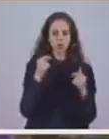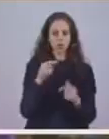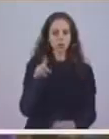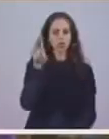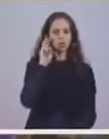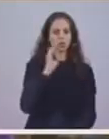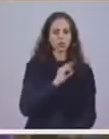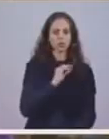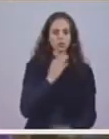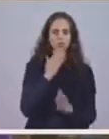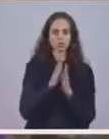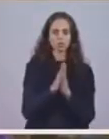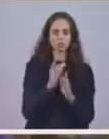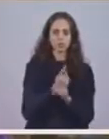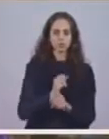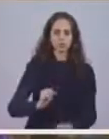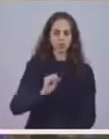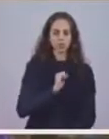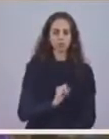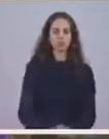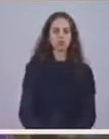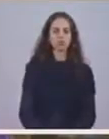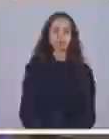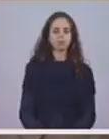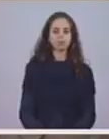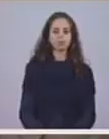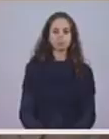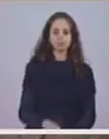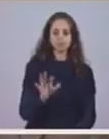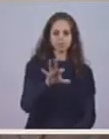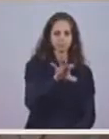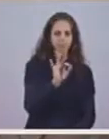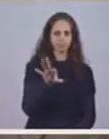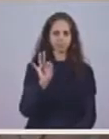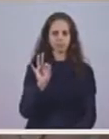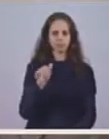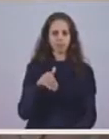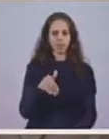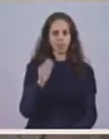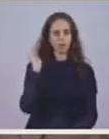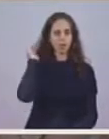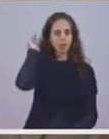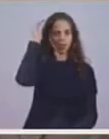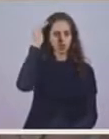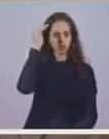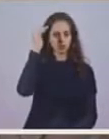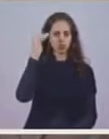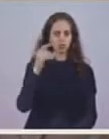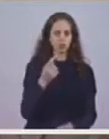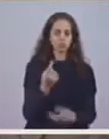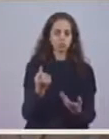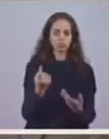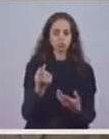Ouvi, Senhor, as nossas súplicas. Pelos eleitos que se preparam para o batismo, para que uma